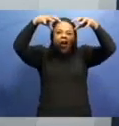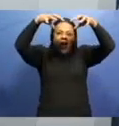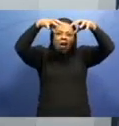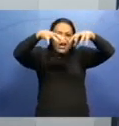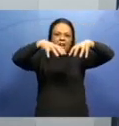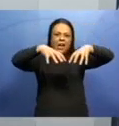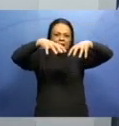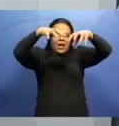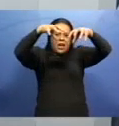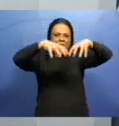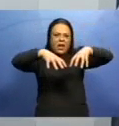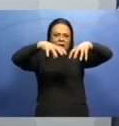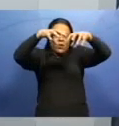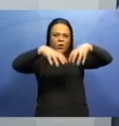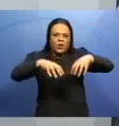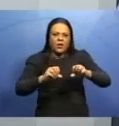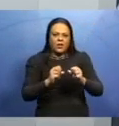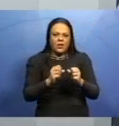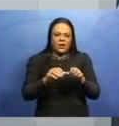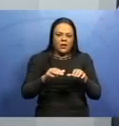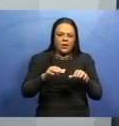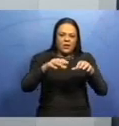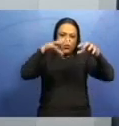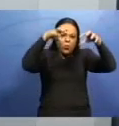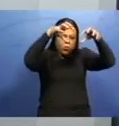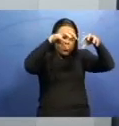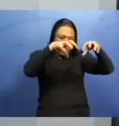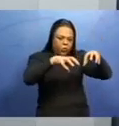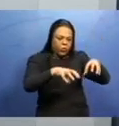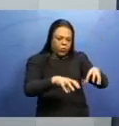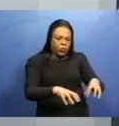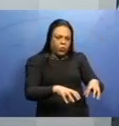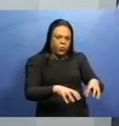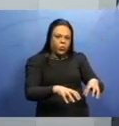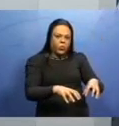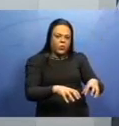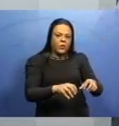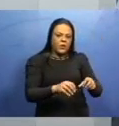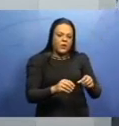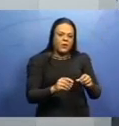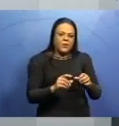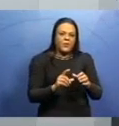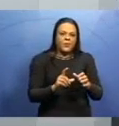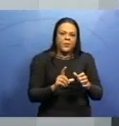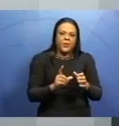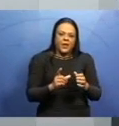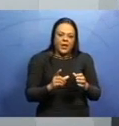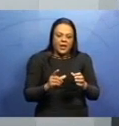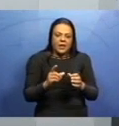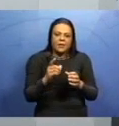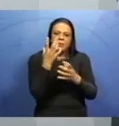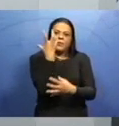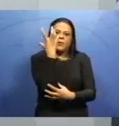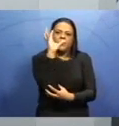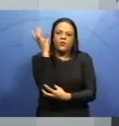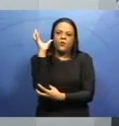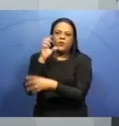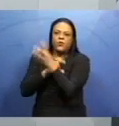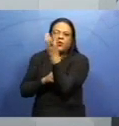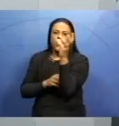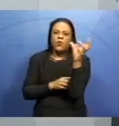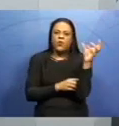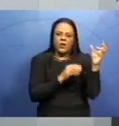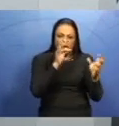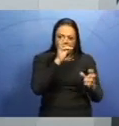vai para evaporar e o restante vai cair principalmente em florestas e plantas. Uma